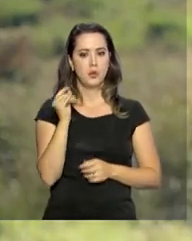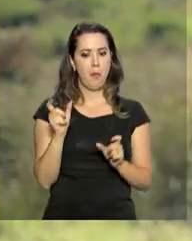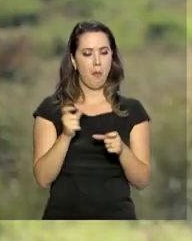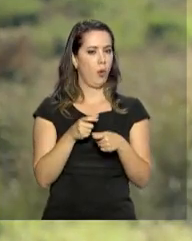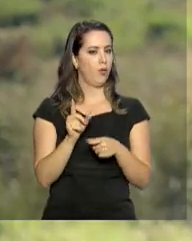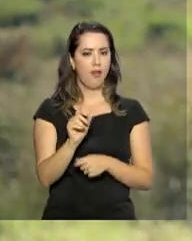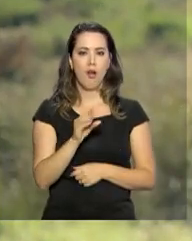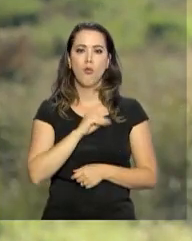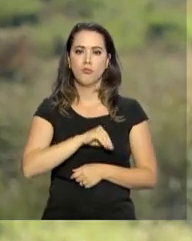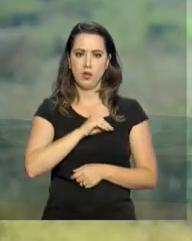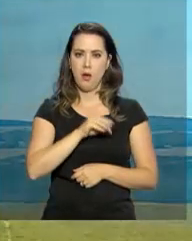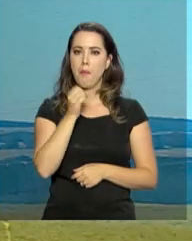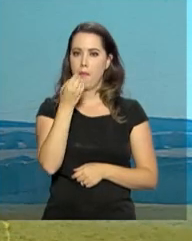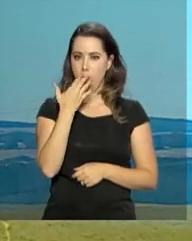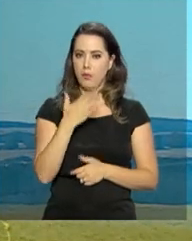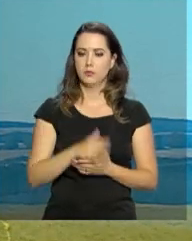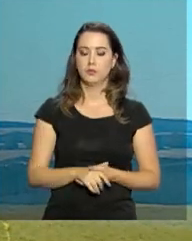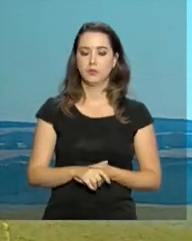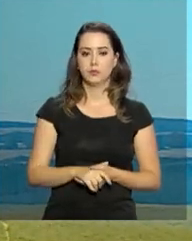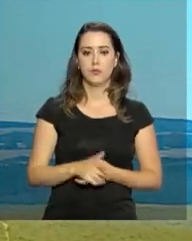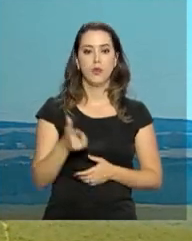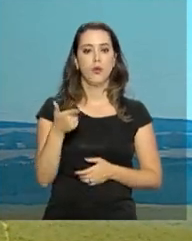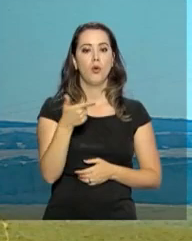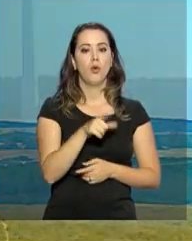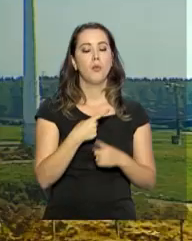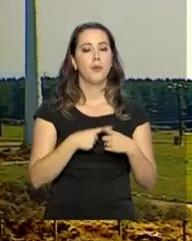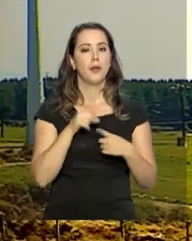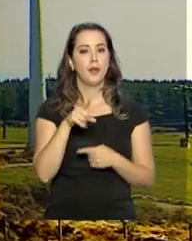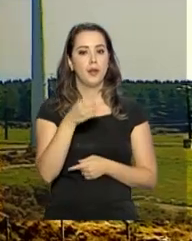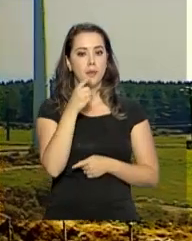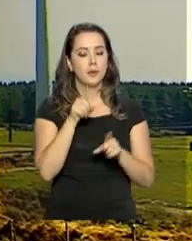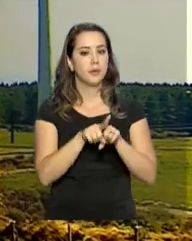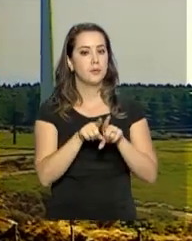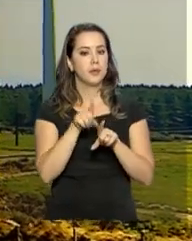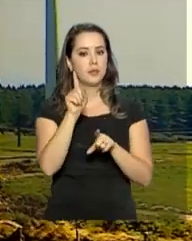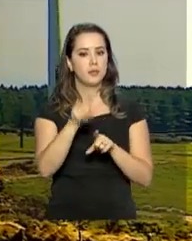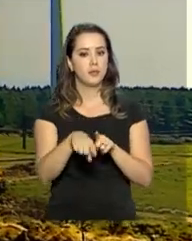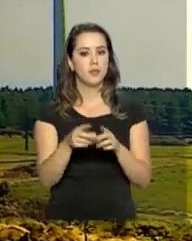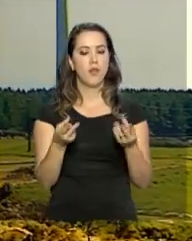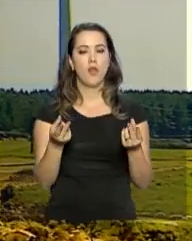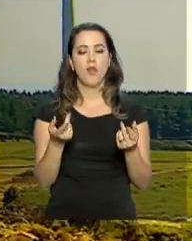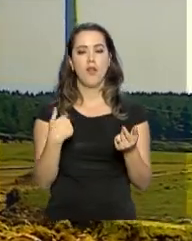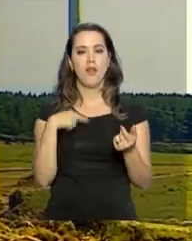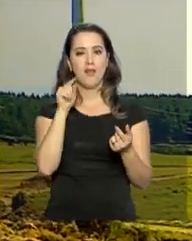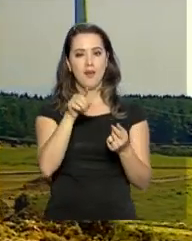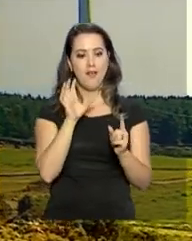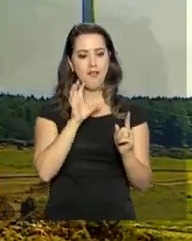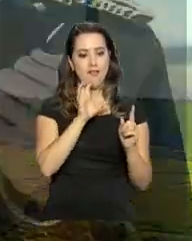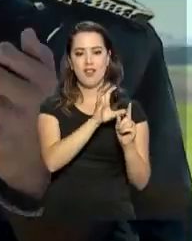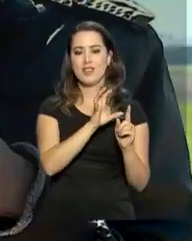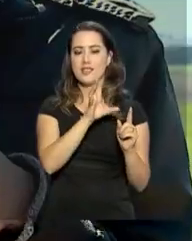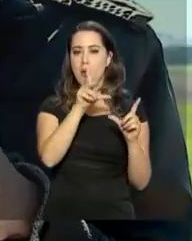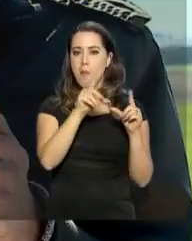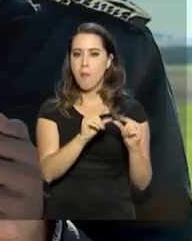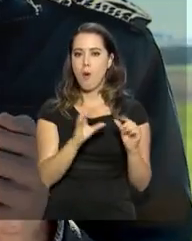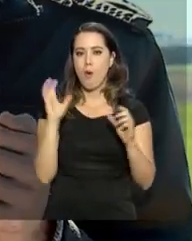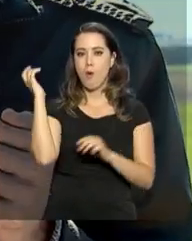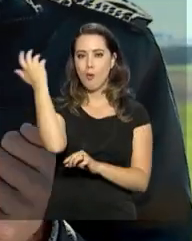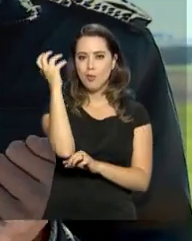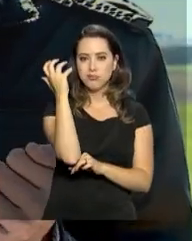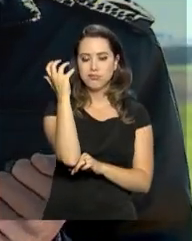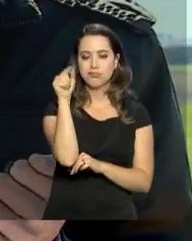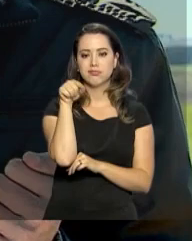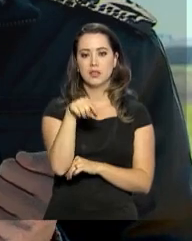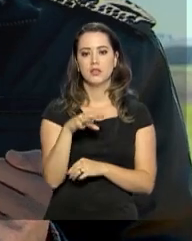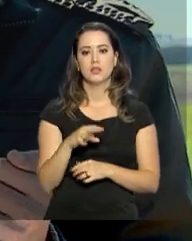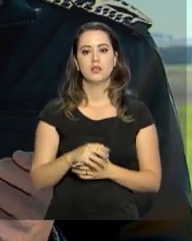coisa assim é muito boa renda outra vantagem das usinas eólicas é o baixo impacto no meio ambiente aqui no caso de